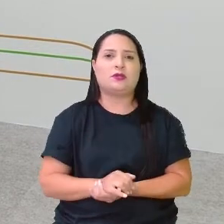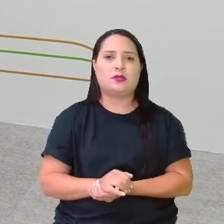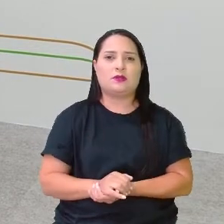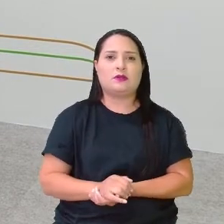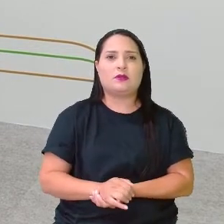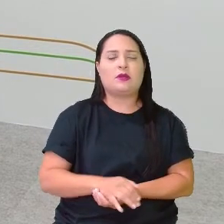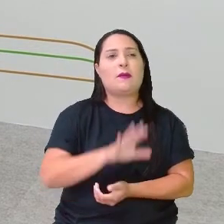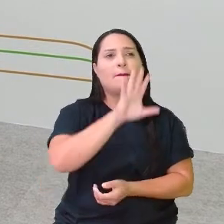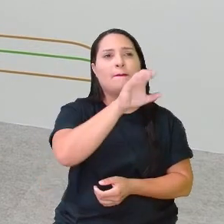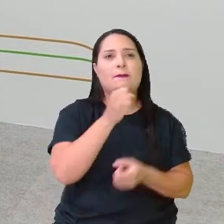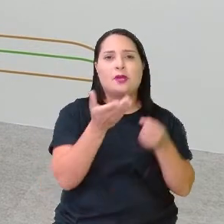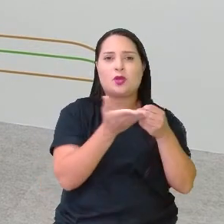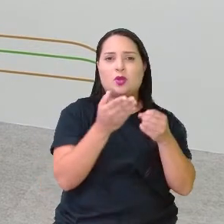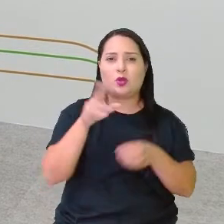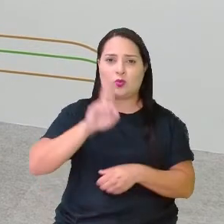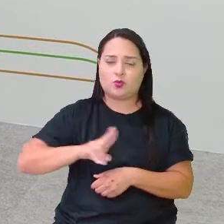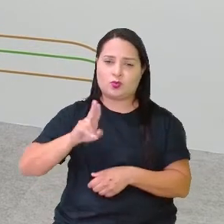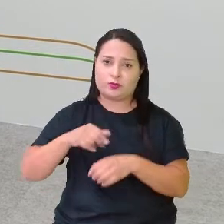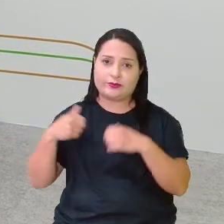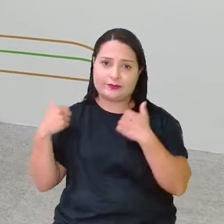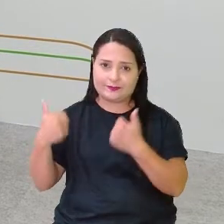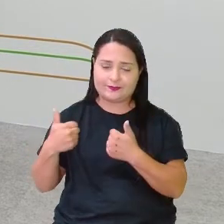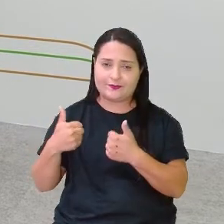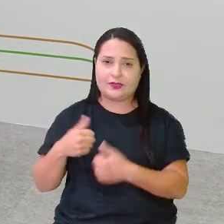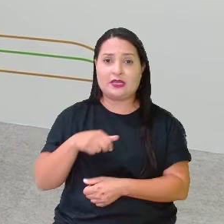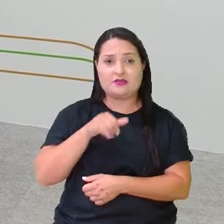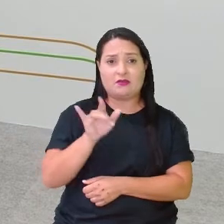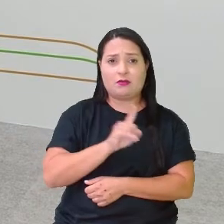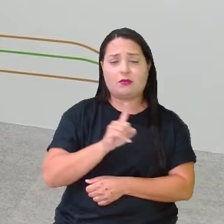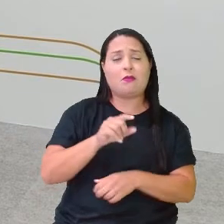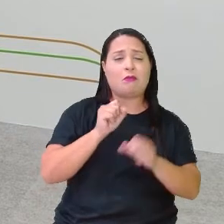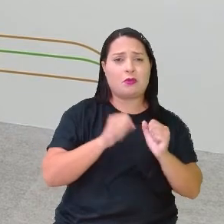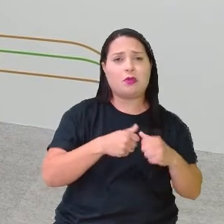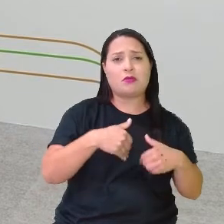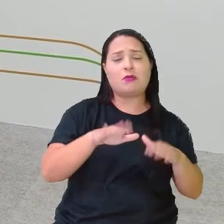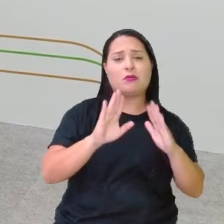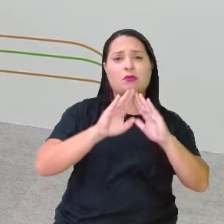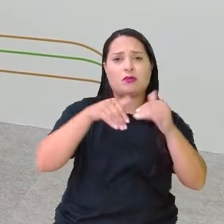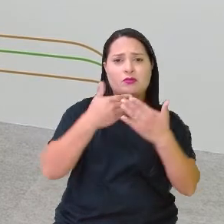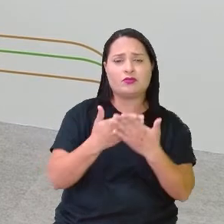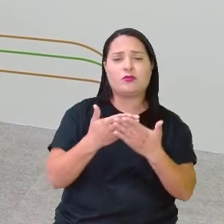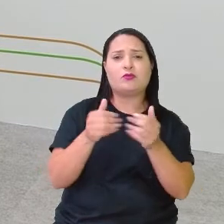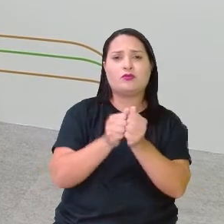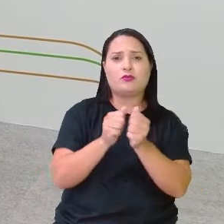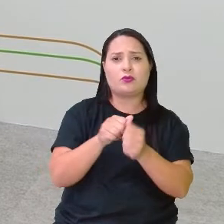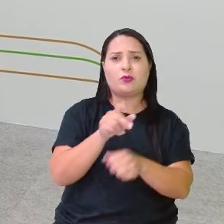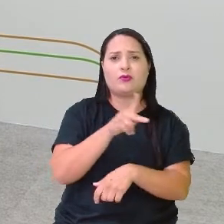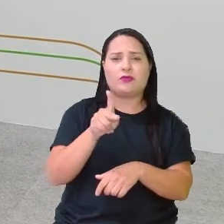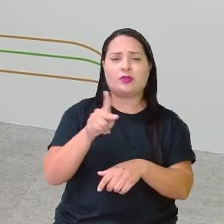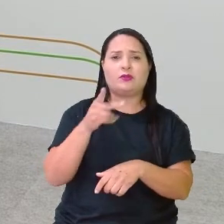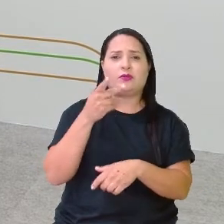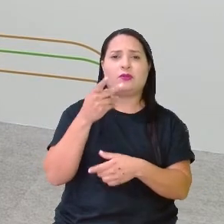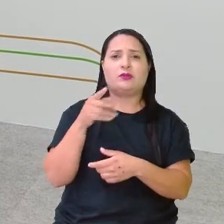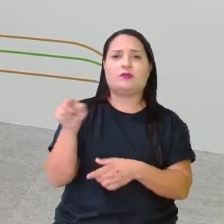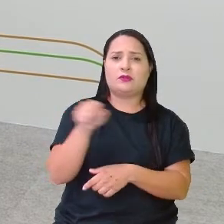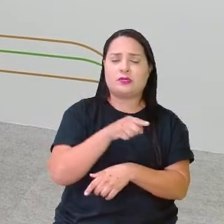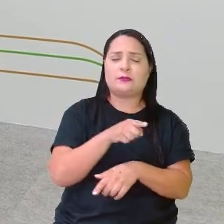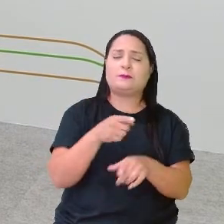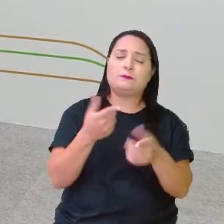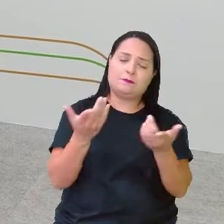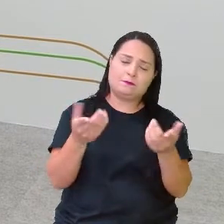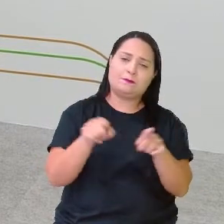lá e usa, tá bom? Se não, pode fazer na escola aí com os professores de vocês também. Vamos começar